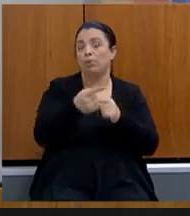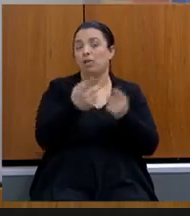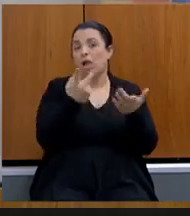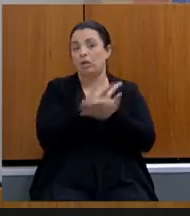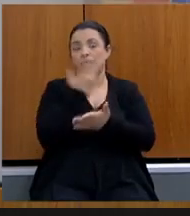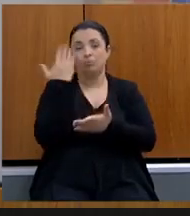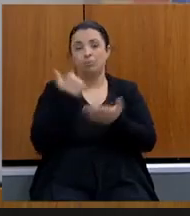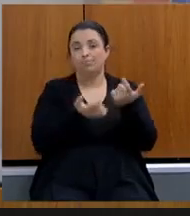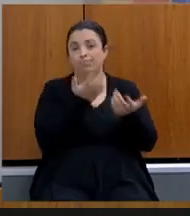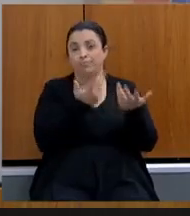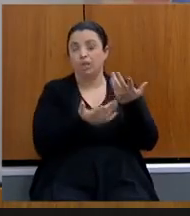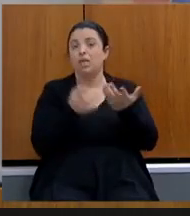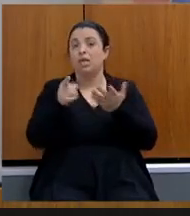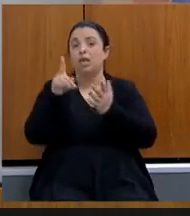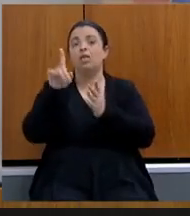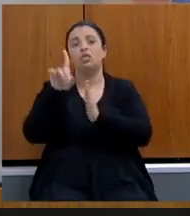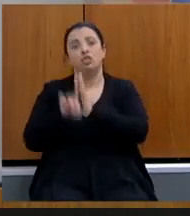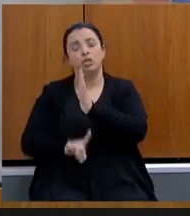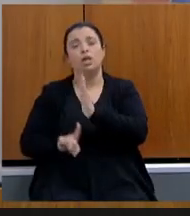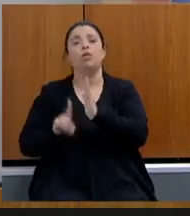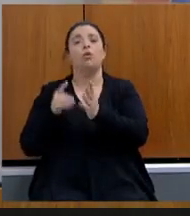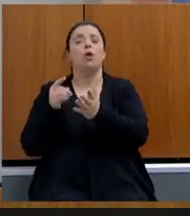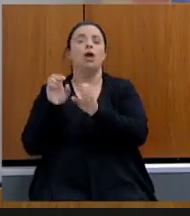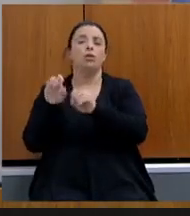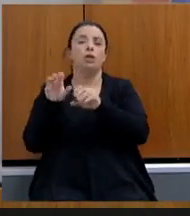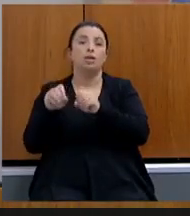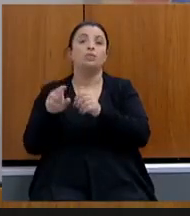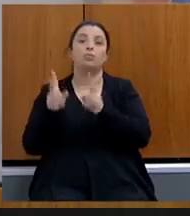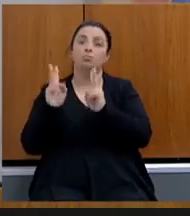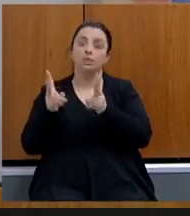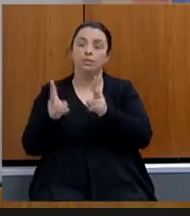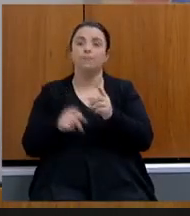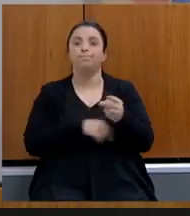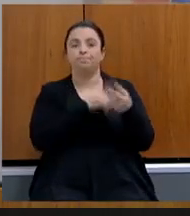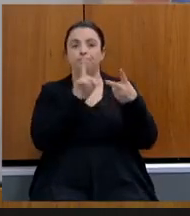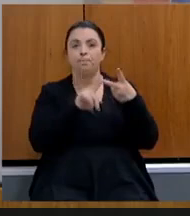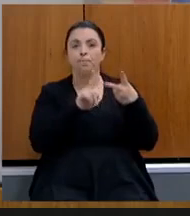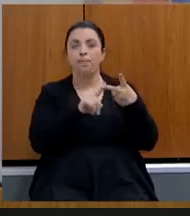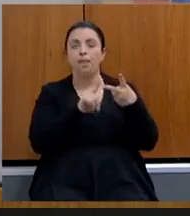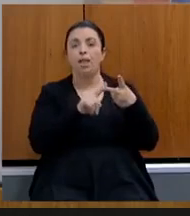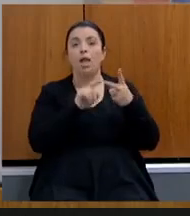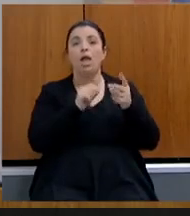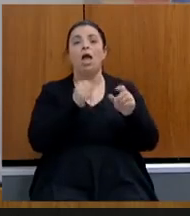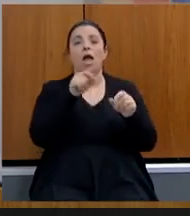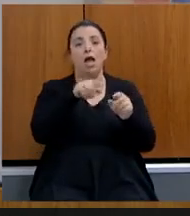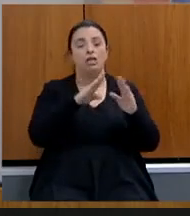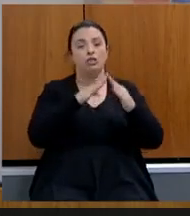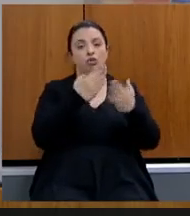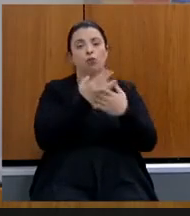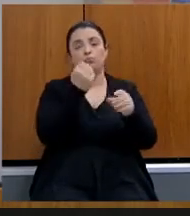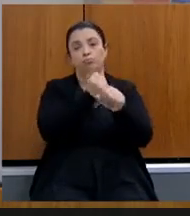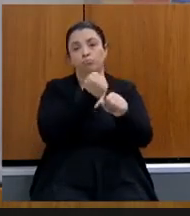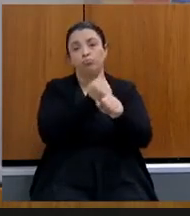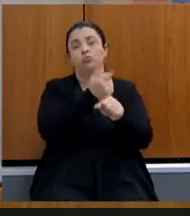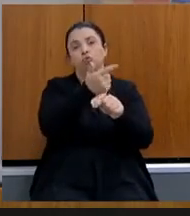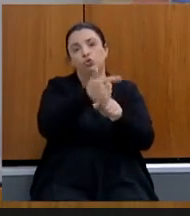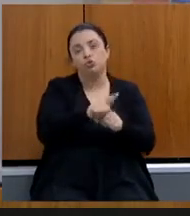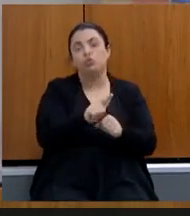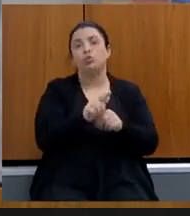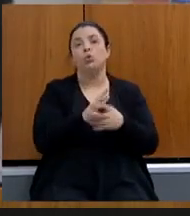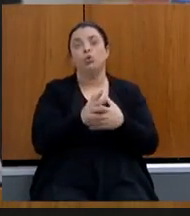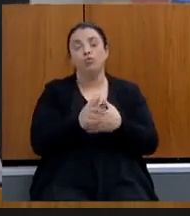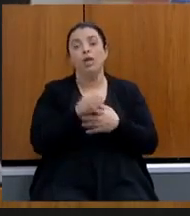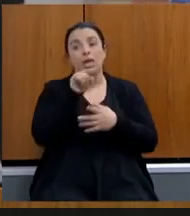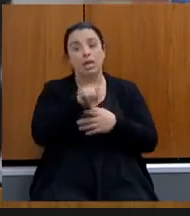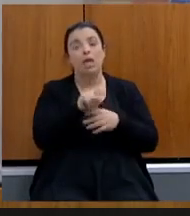à educação e b a reconstrução da Escola Espaço de Identidade do Povo xakriabá estruturador